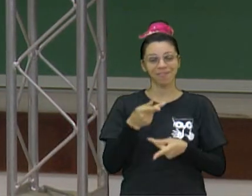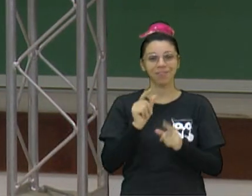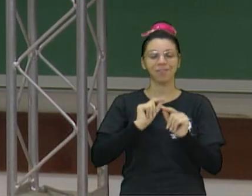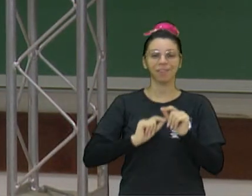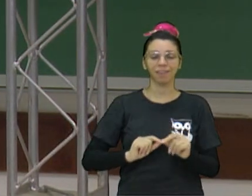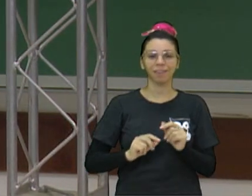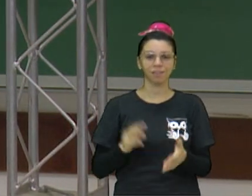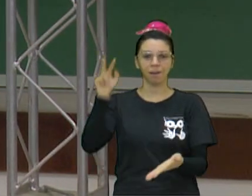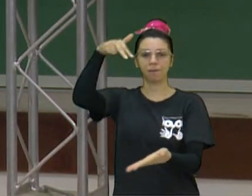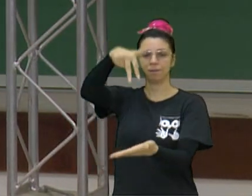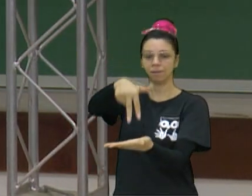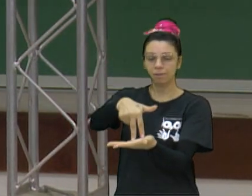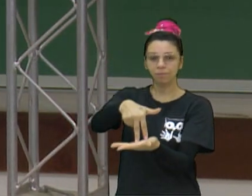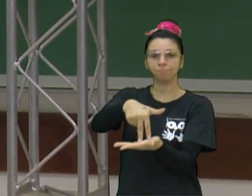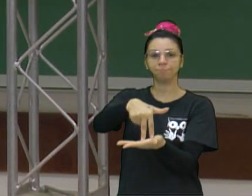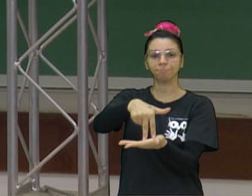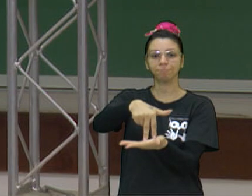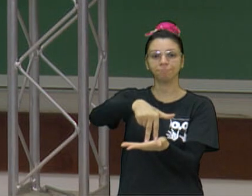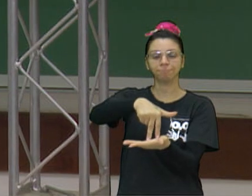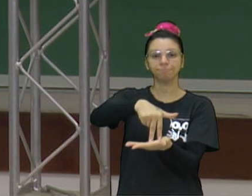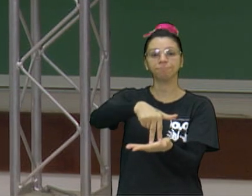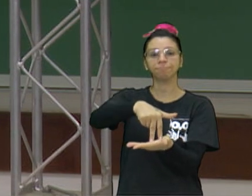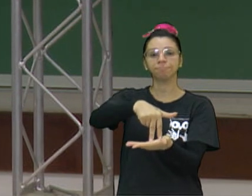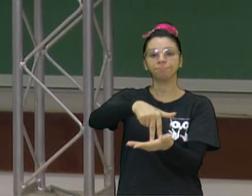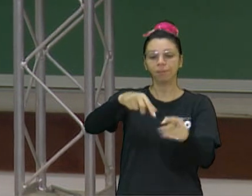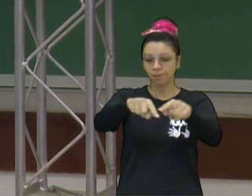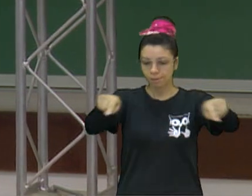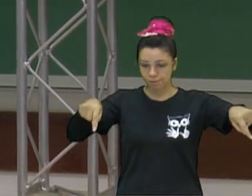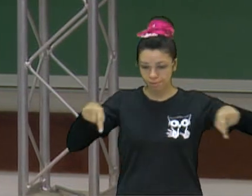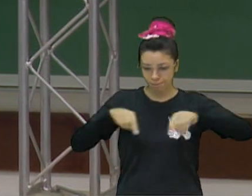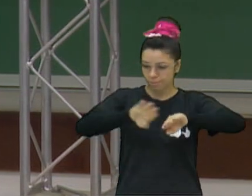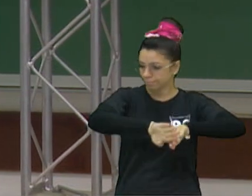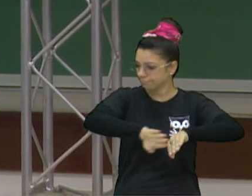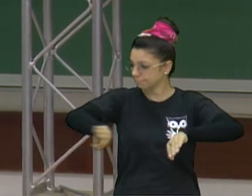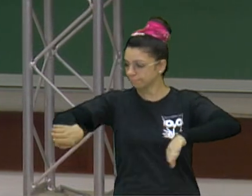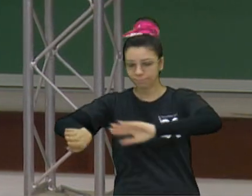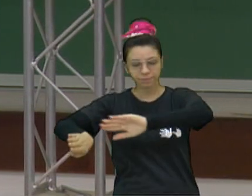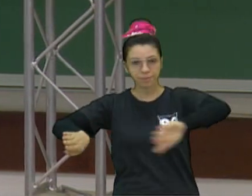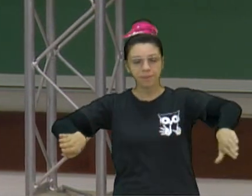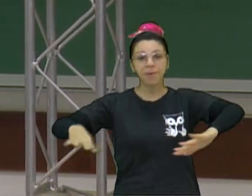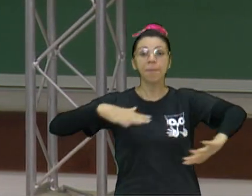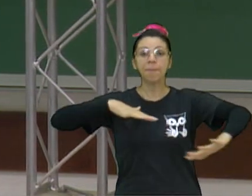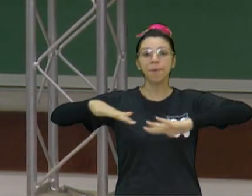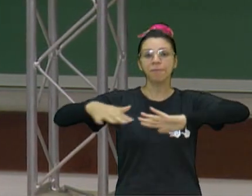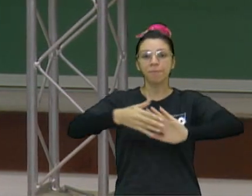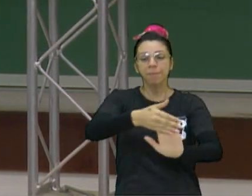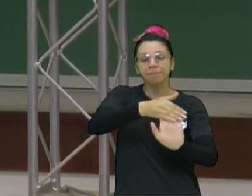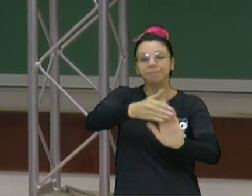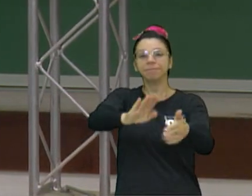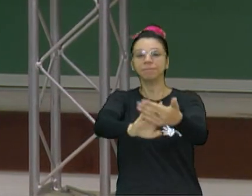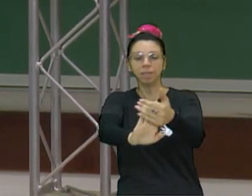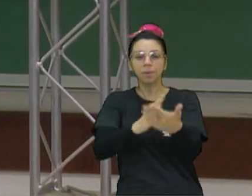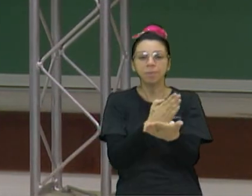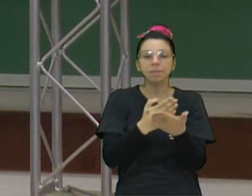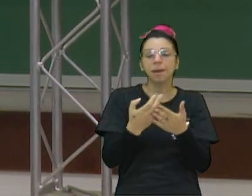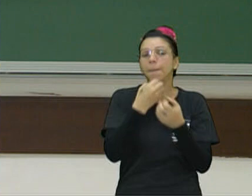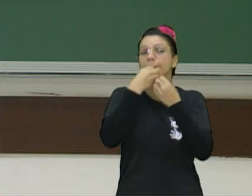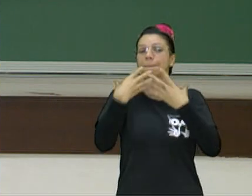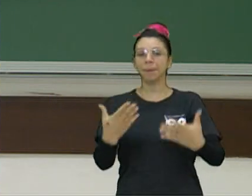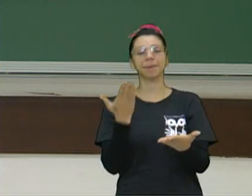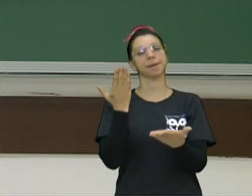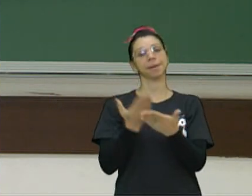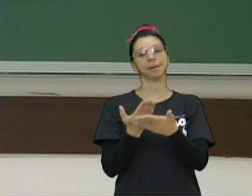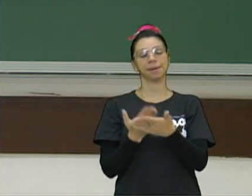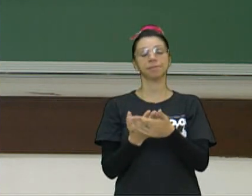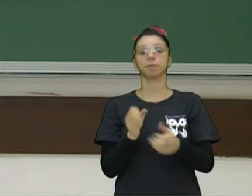fica em pé, afasta os móveis, vamos fazer aquele movimento, aquele alongamento para começarmos bem a nossa aula, né? Que a gente acaba ficando muito